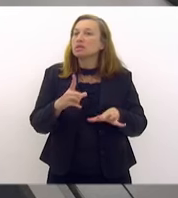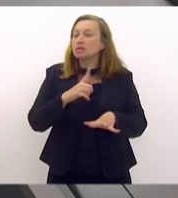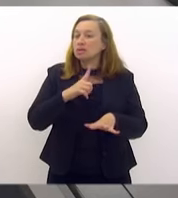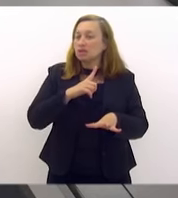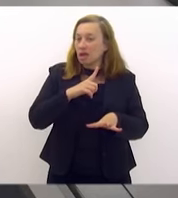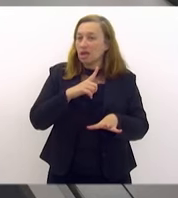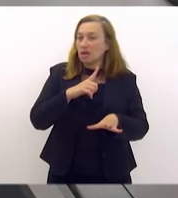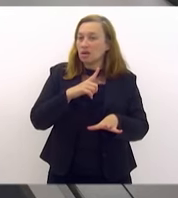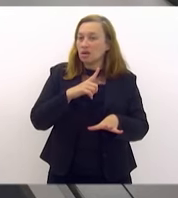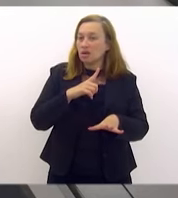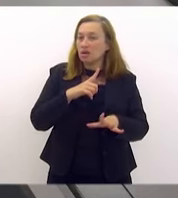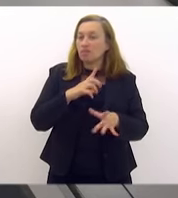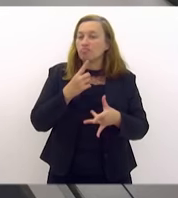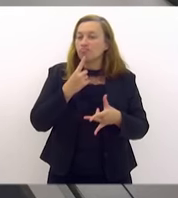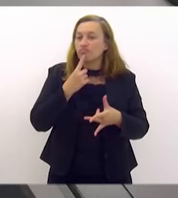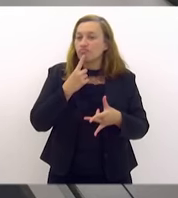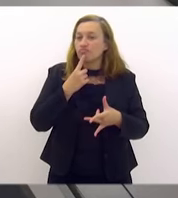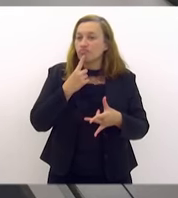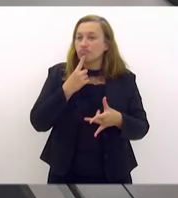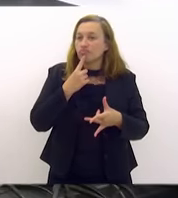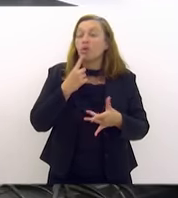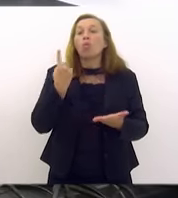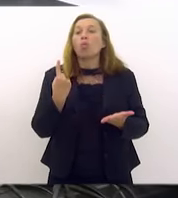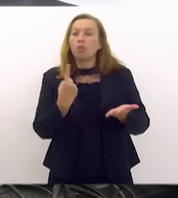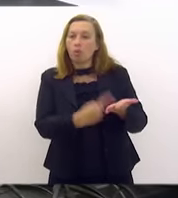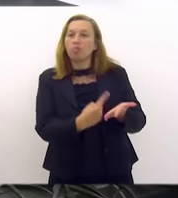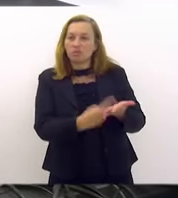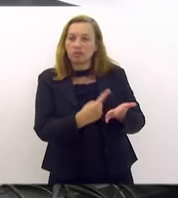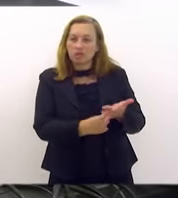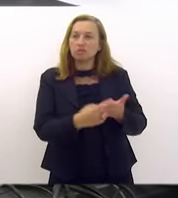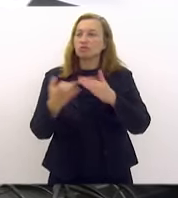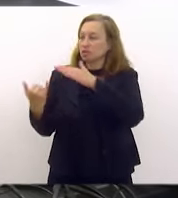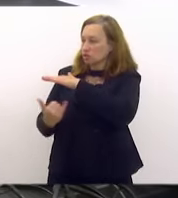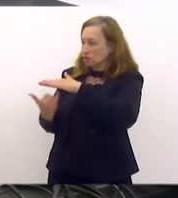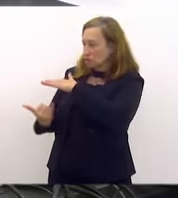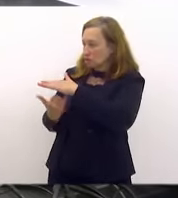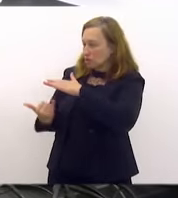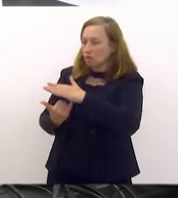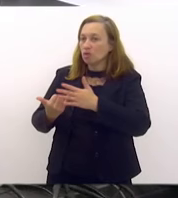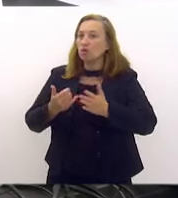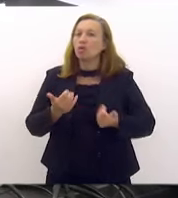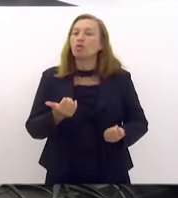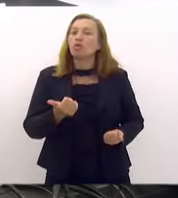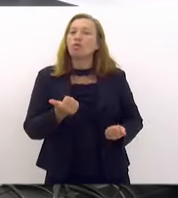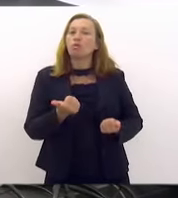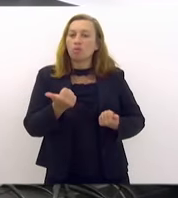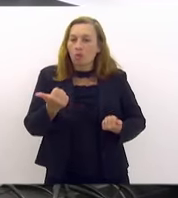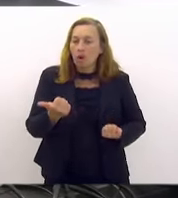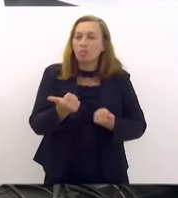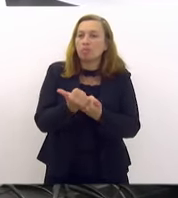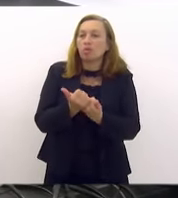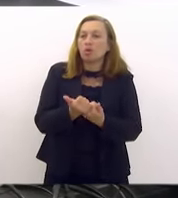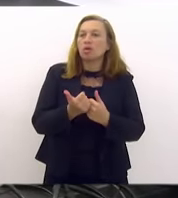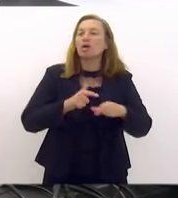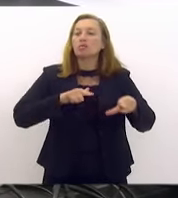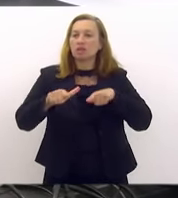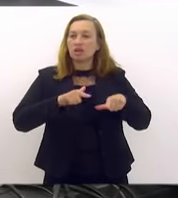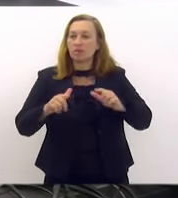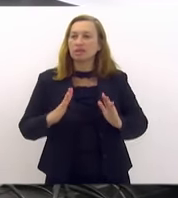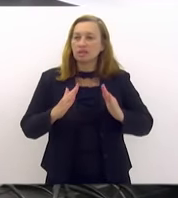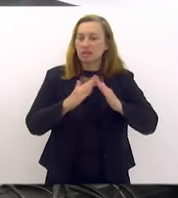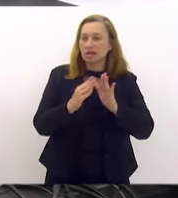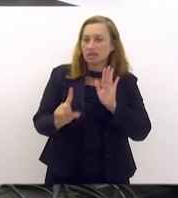nível de de comprometimento das instituições com a contribuição ao trabalho dessa casa